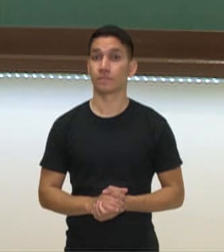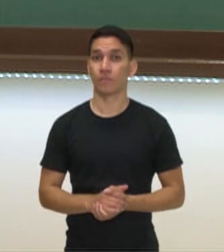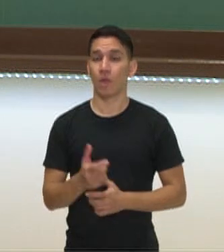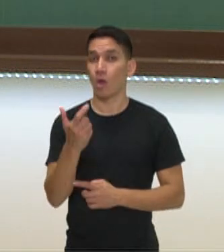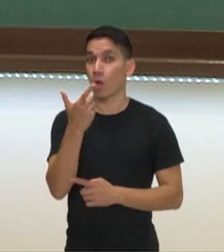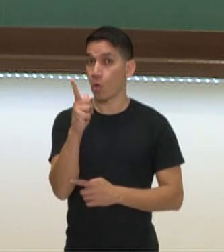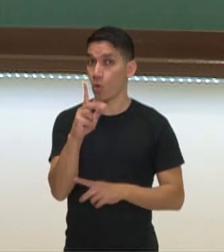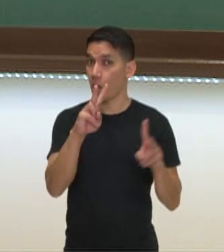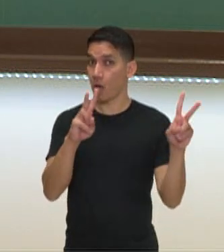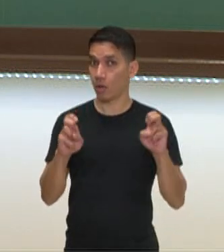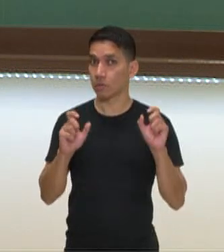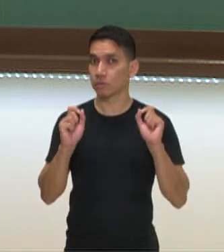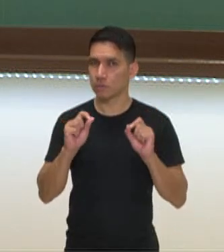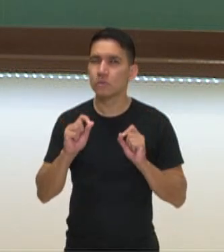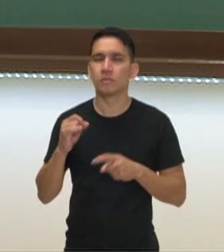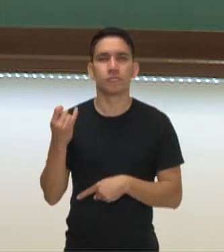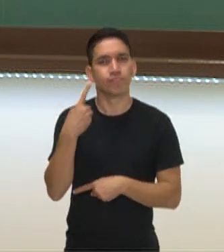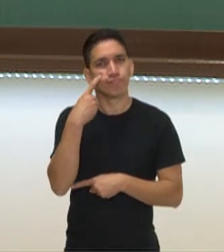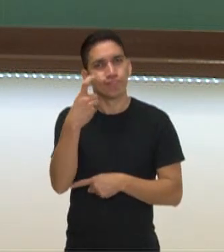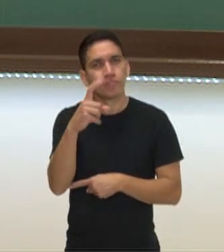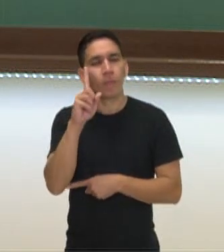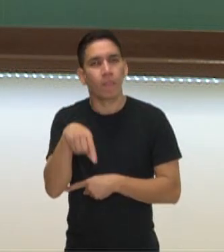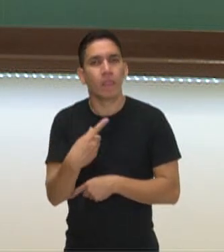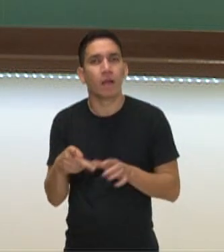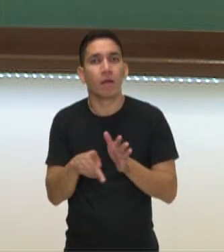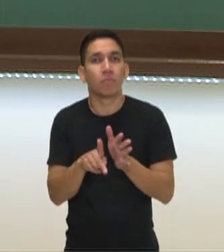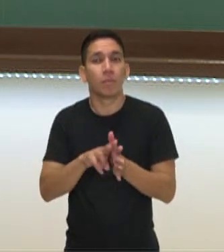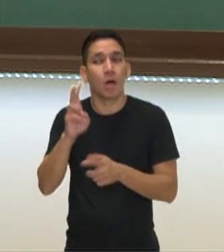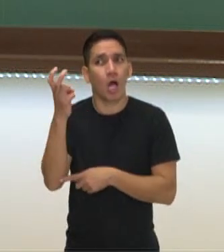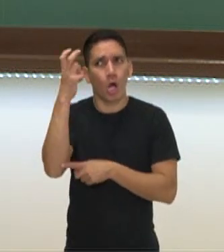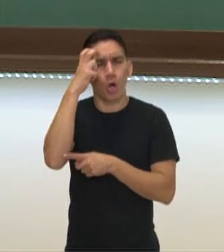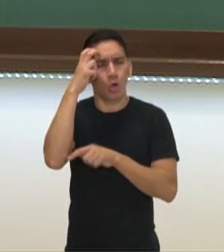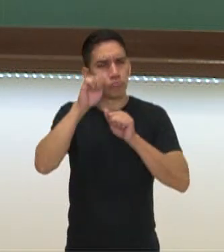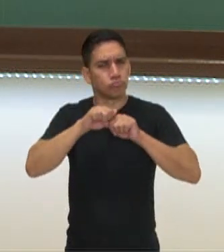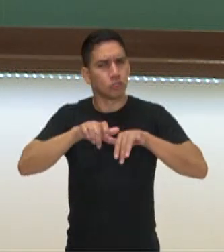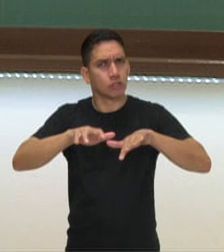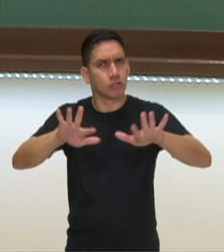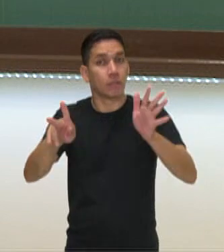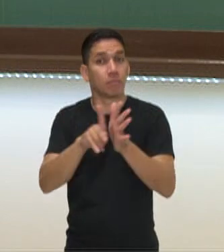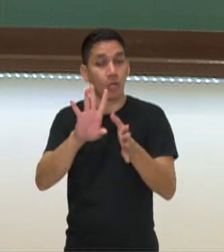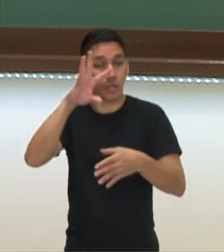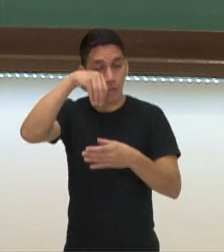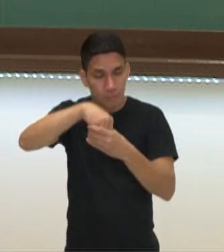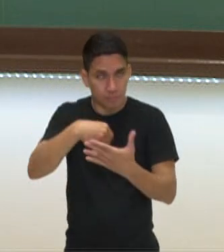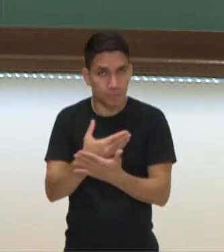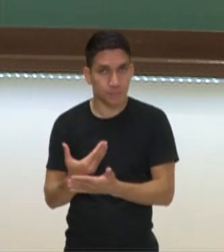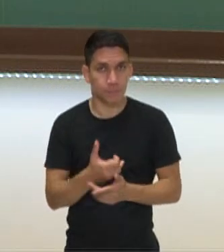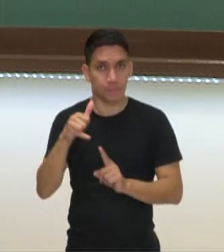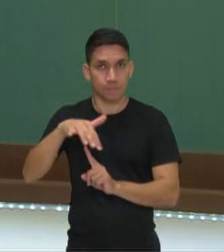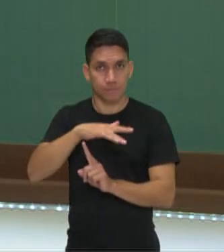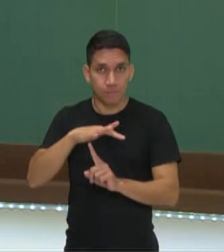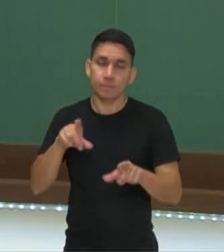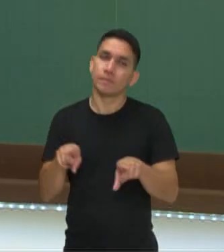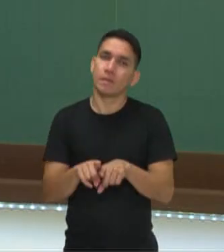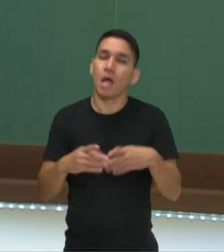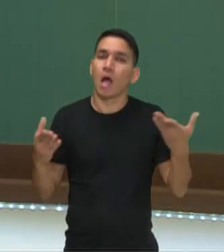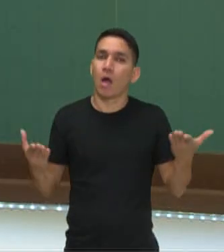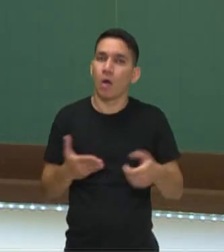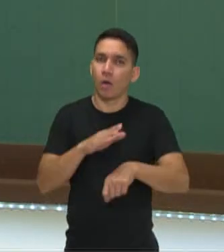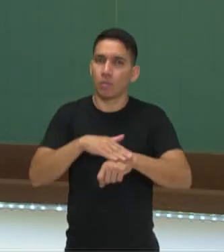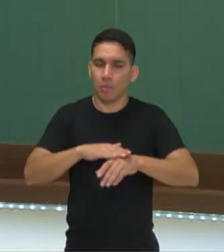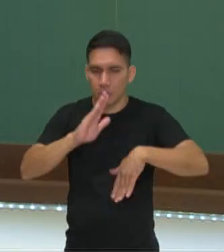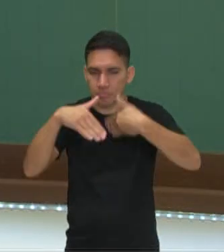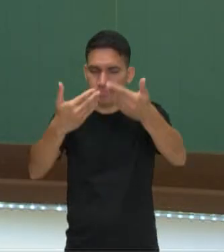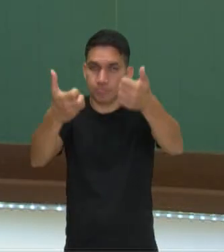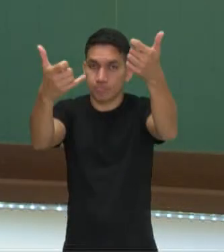Outra temática interessante é a cultura popular também, que faz parte dos estudos antropológicos. E agora aqui na sequência